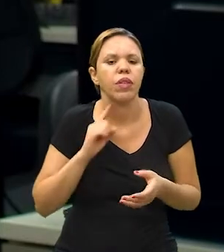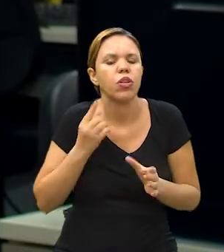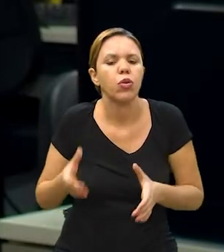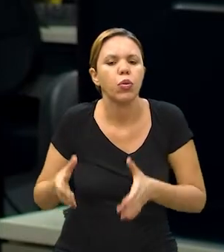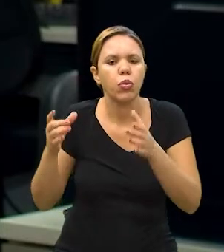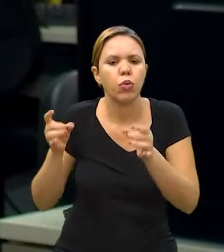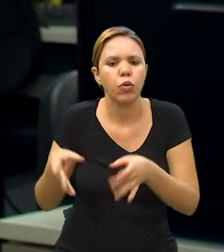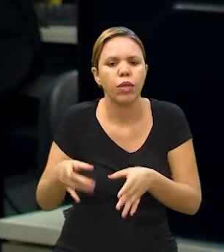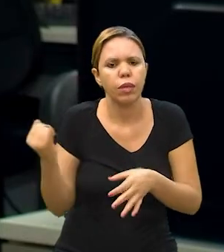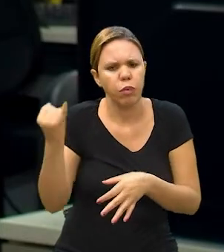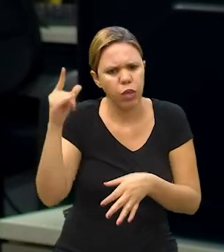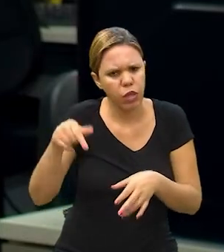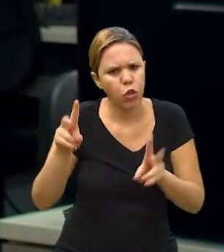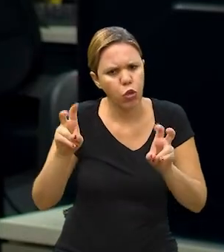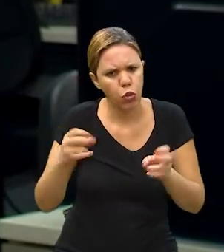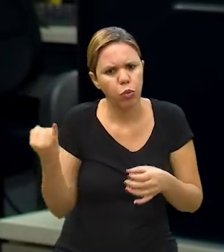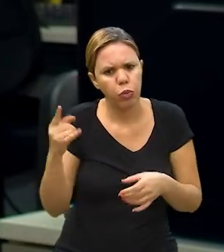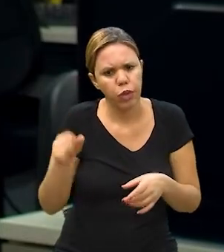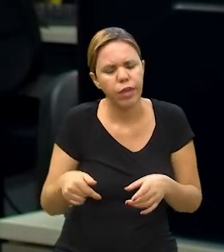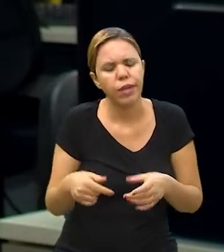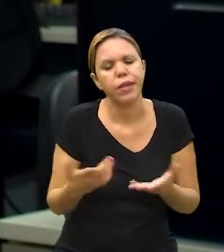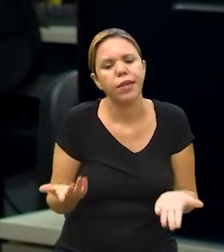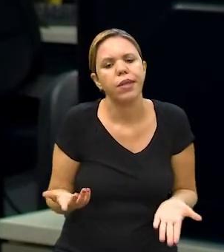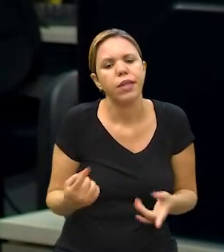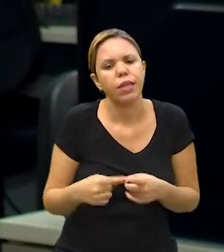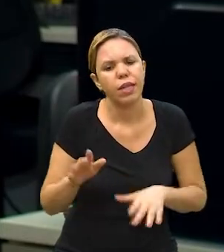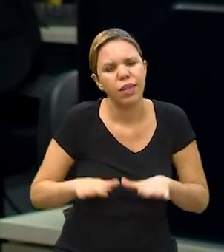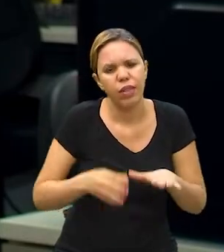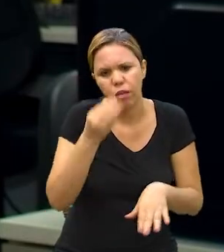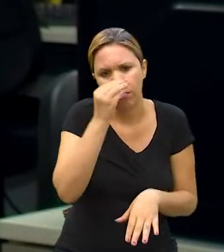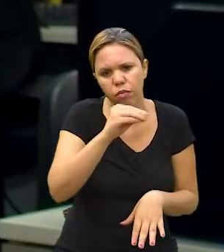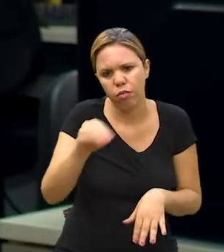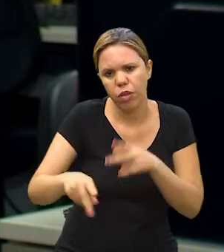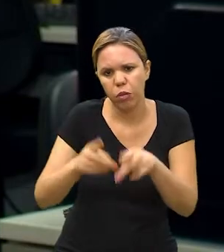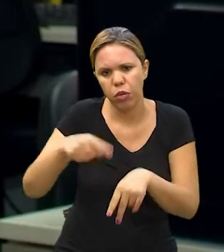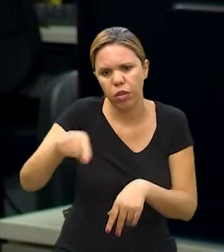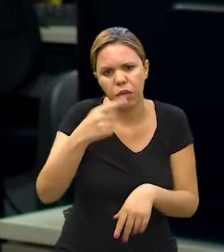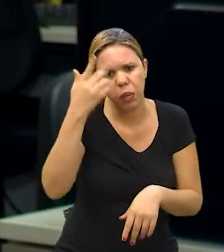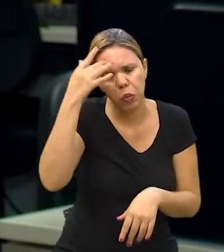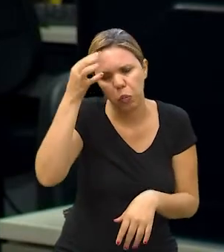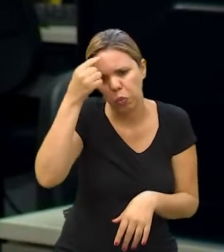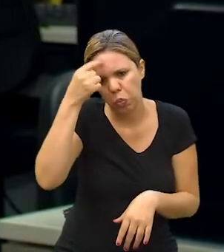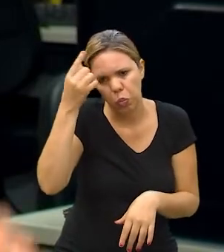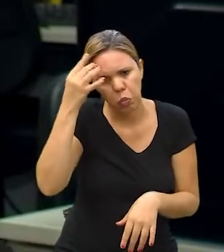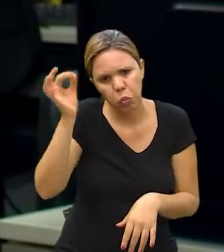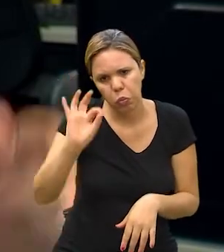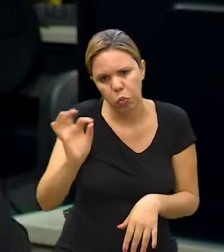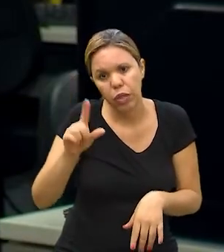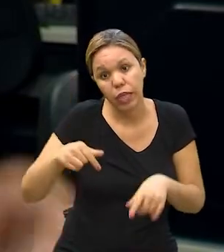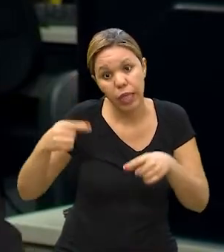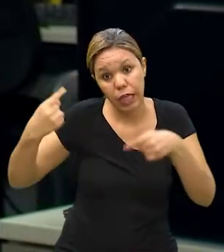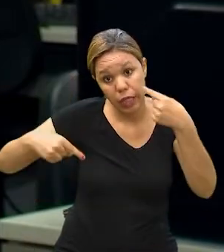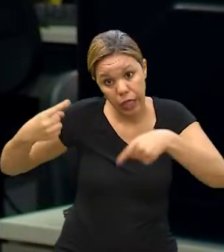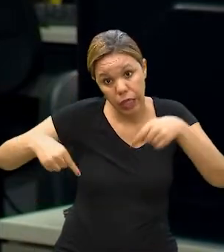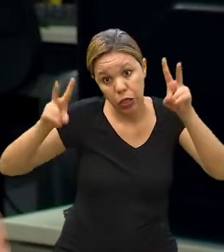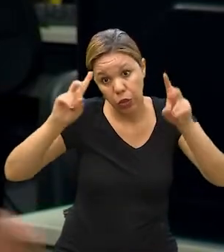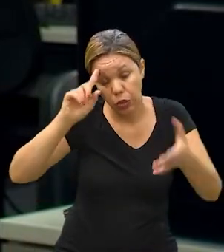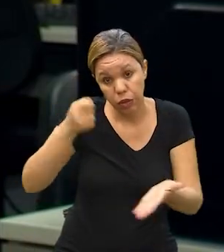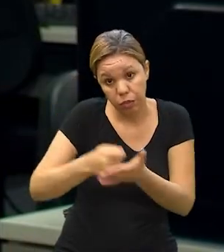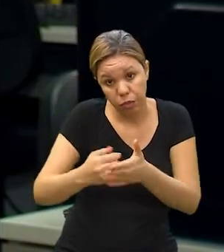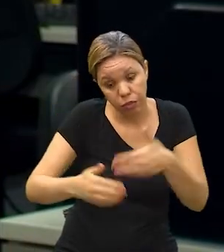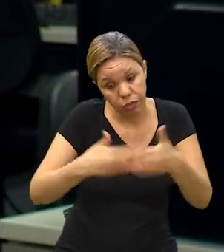muito preciosa, muito importante, e ela é meio que ignorada pelas pessoas que às vezes não têm uma noção de que isso é debatido, discutido e decidido